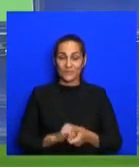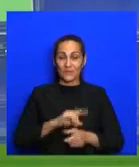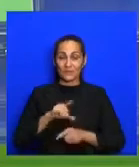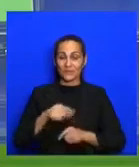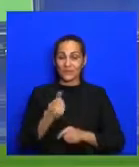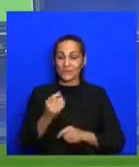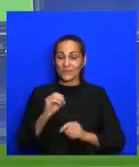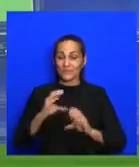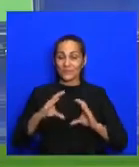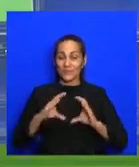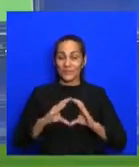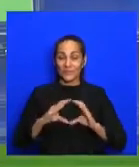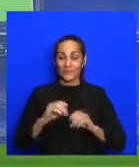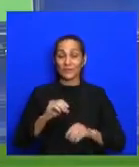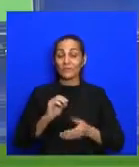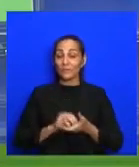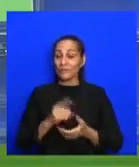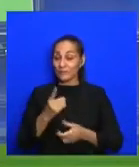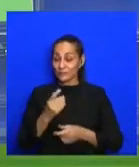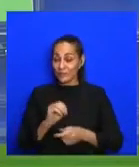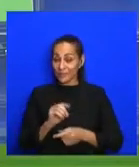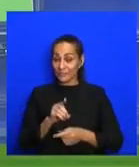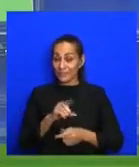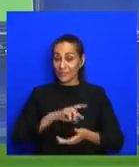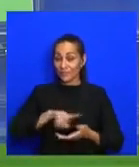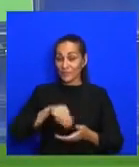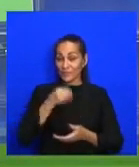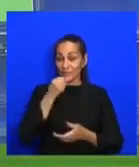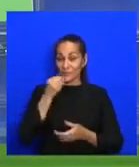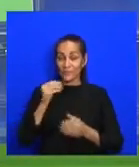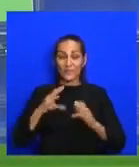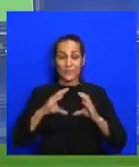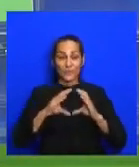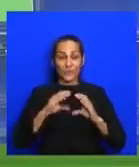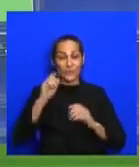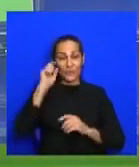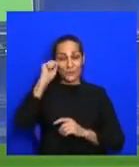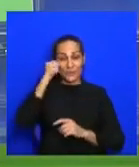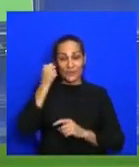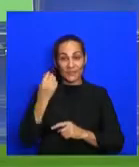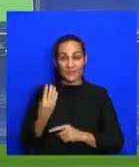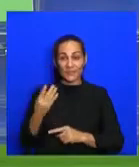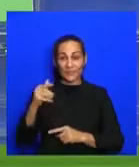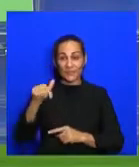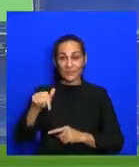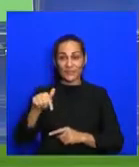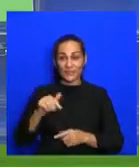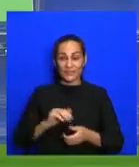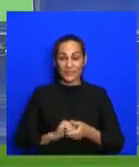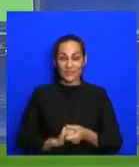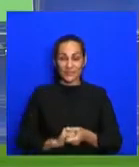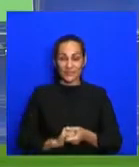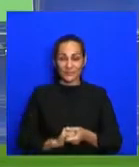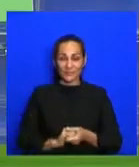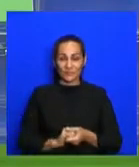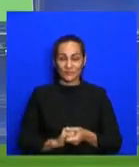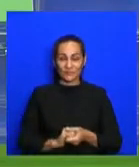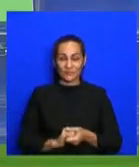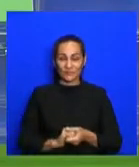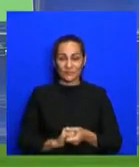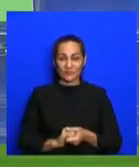Foram sorteados 10 números, faltam 10, você ainda tem muitas chances. Bola preta, 47. Preta,